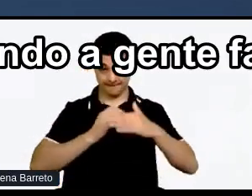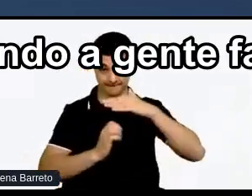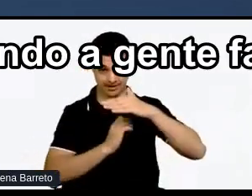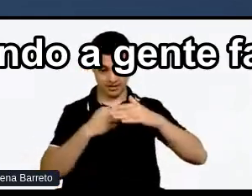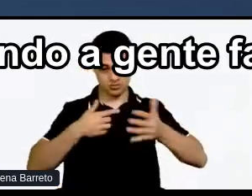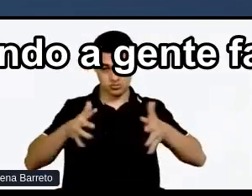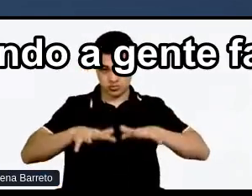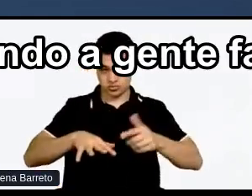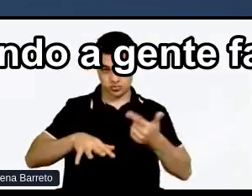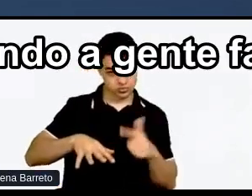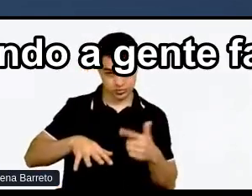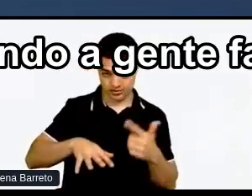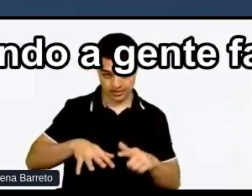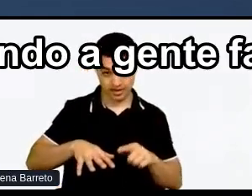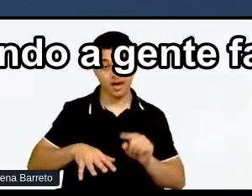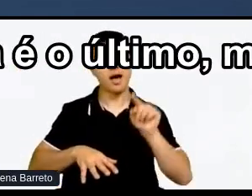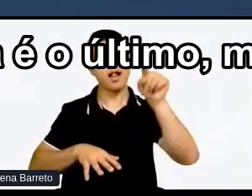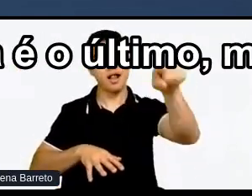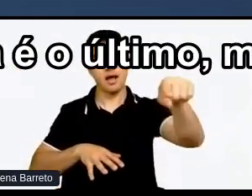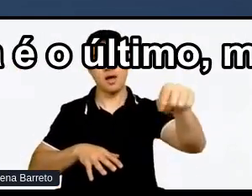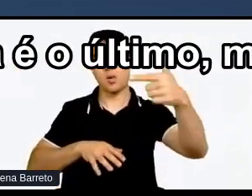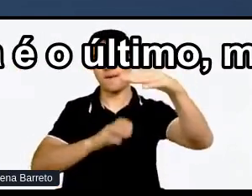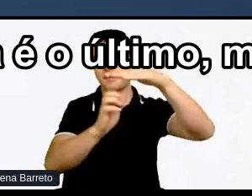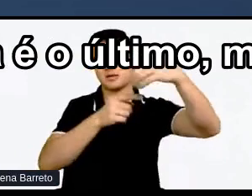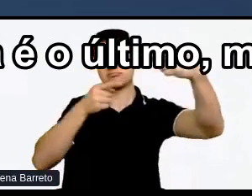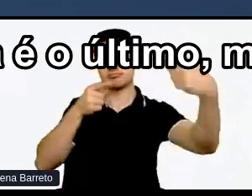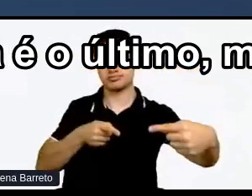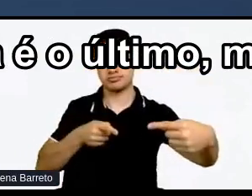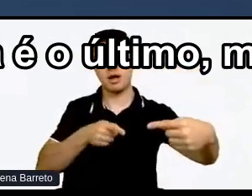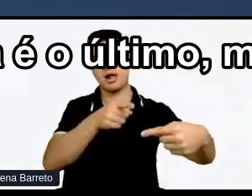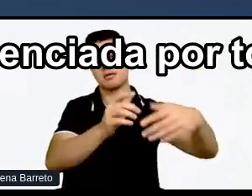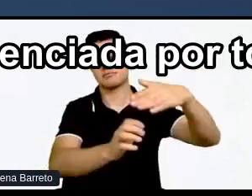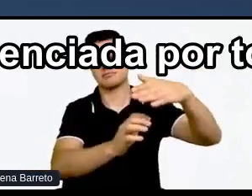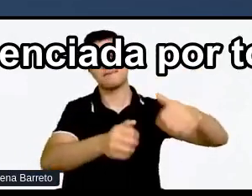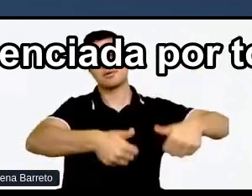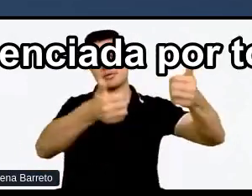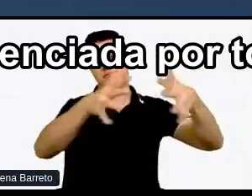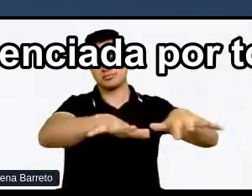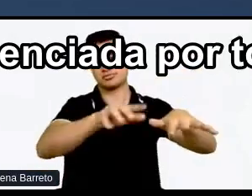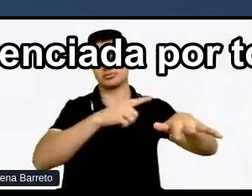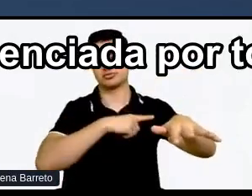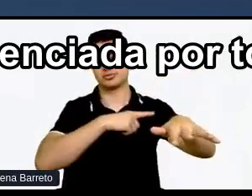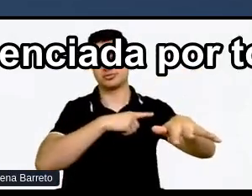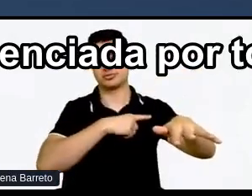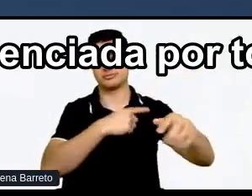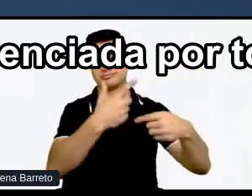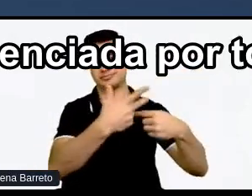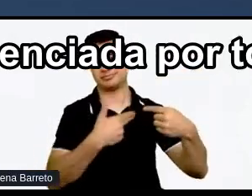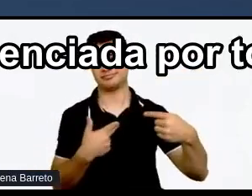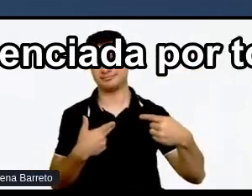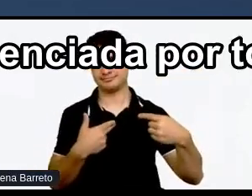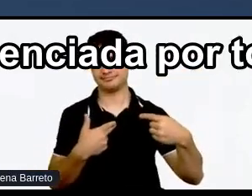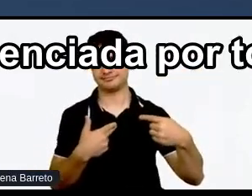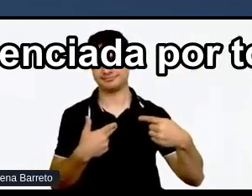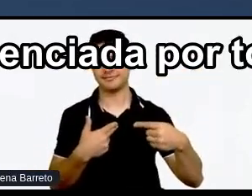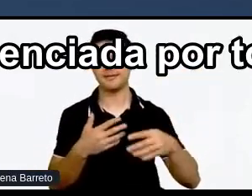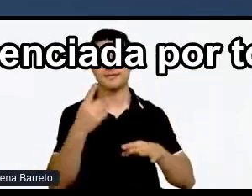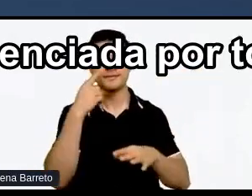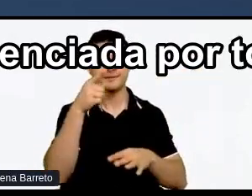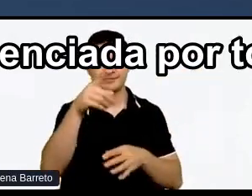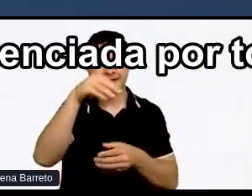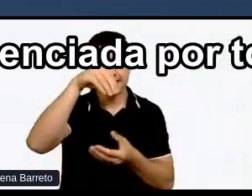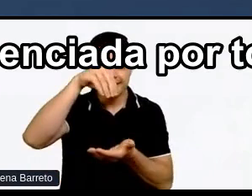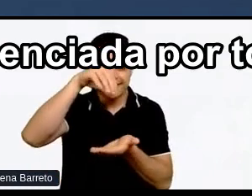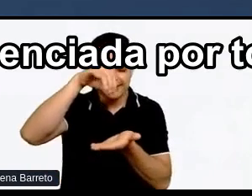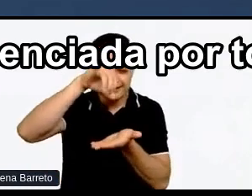da organização, ela é o último, mas ela é o centro. E ela é influenciada por todas